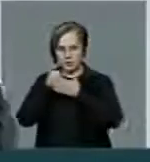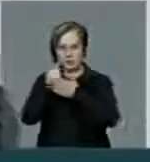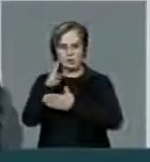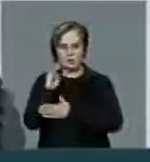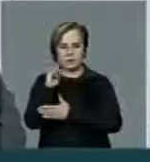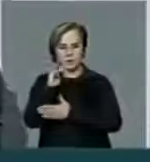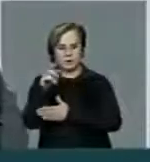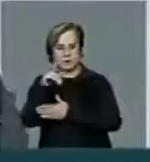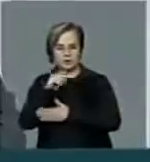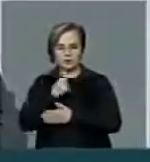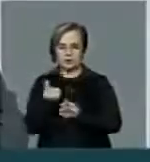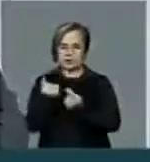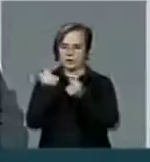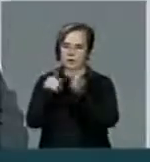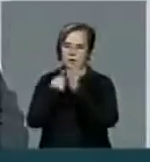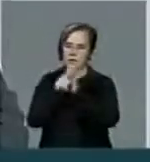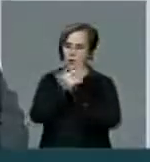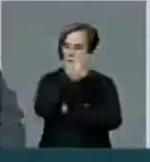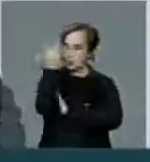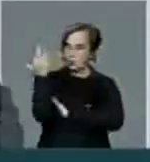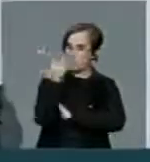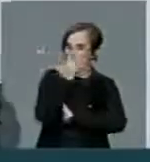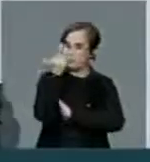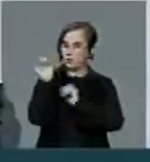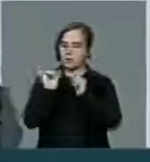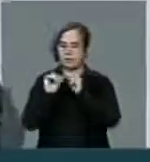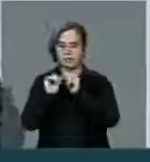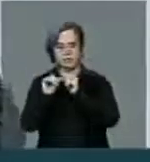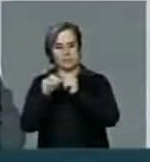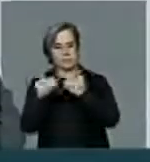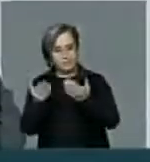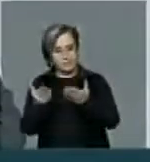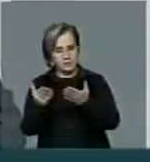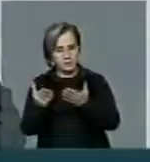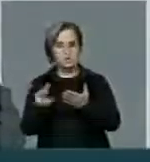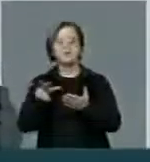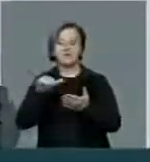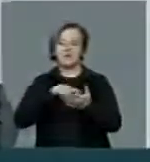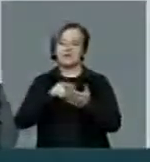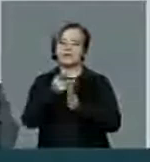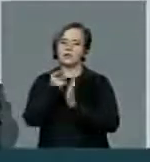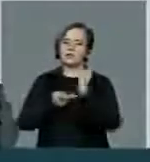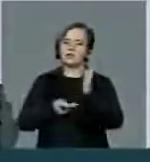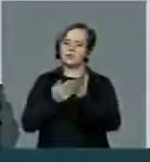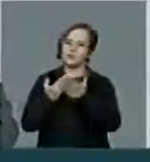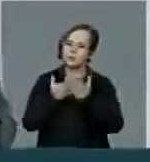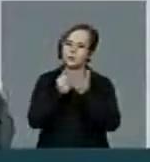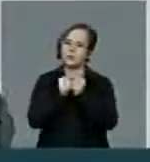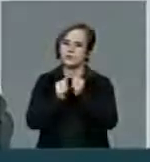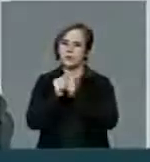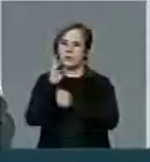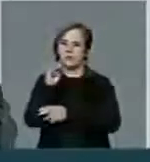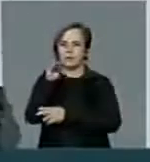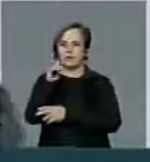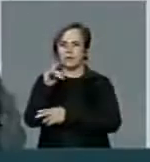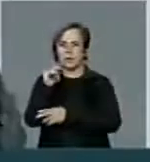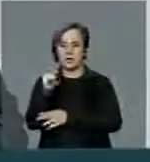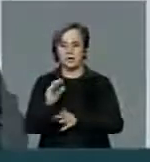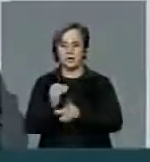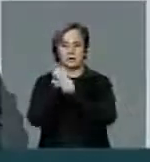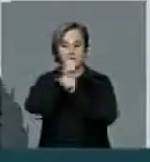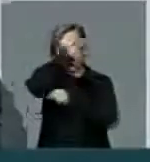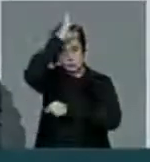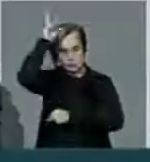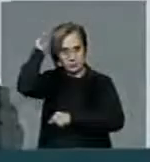que têm recursos florestais, tá, para fazer o CAR, os projetos poderão ser apreciados pelo BNDES no Fundo Amazônia. Então nós temos